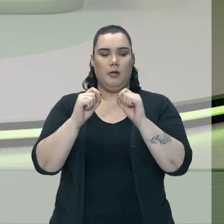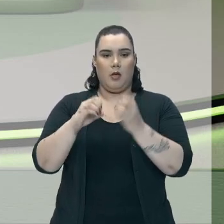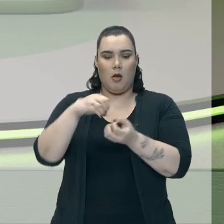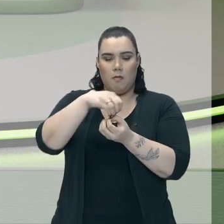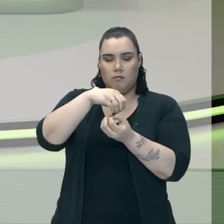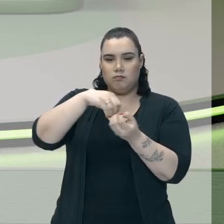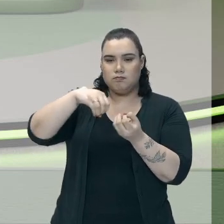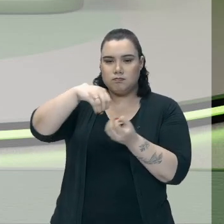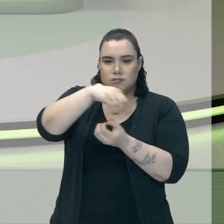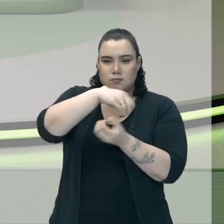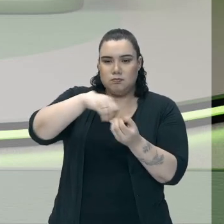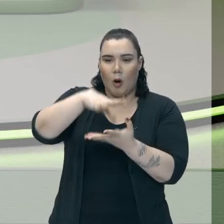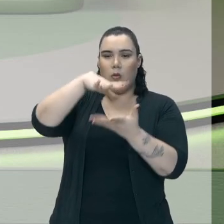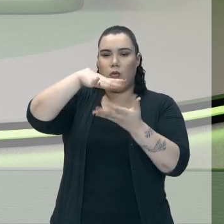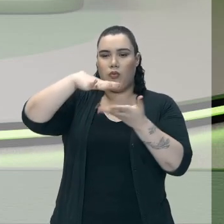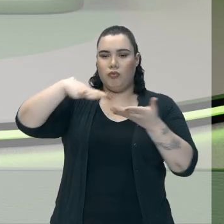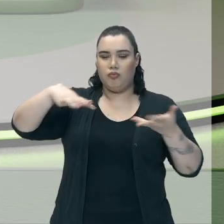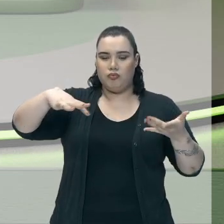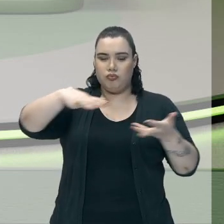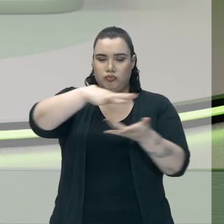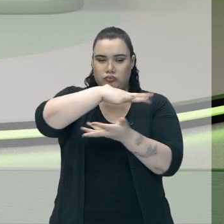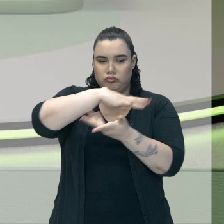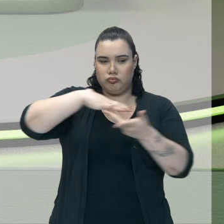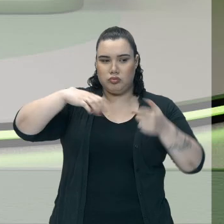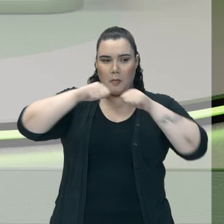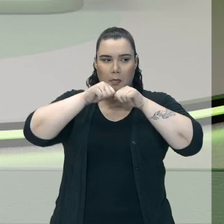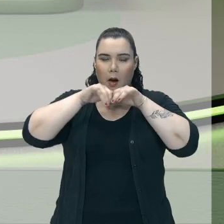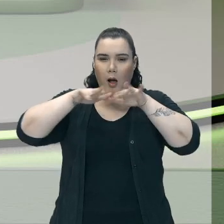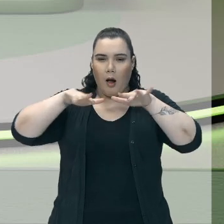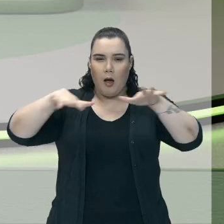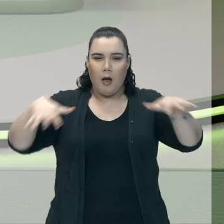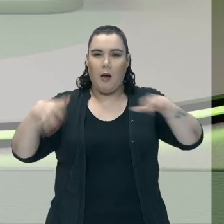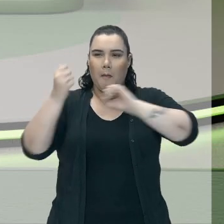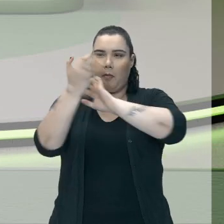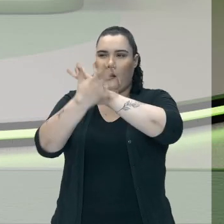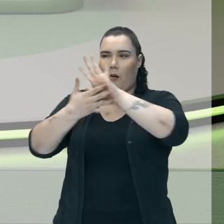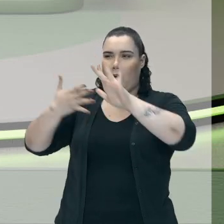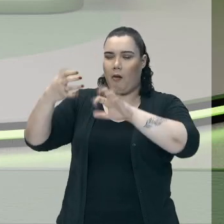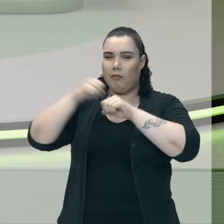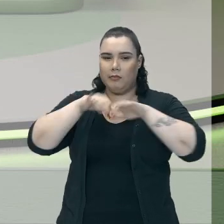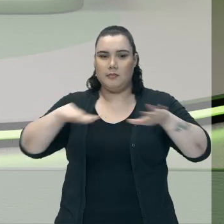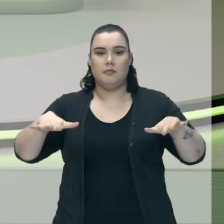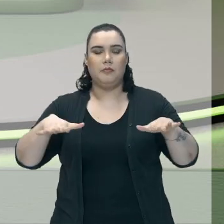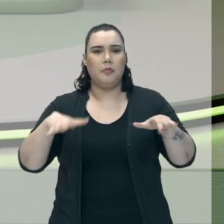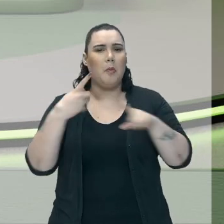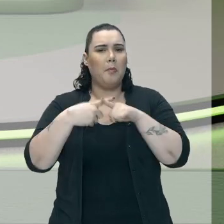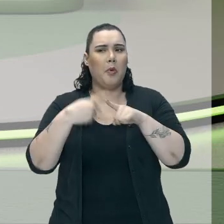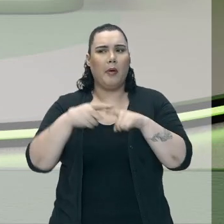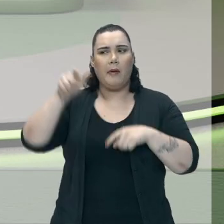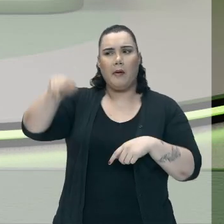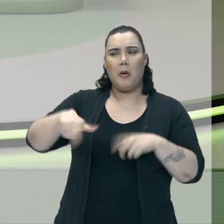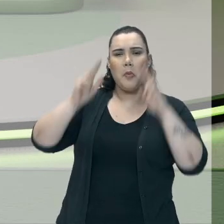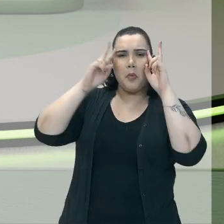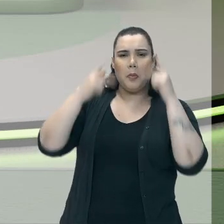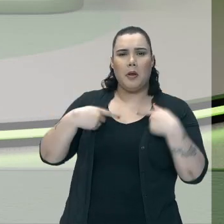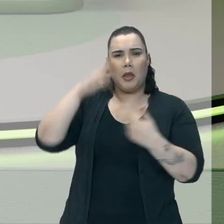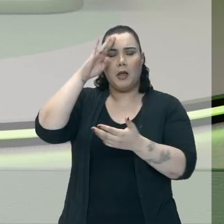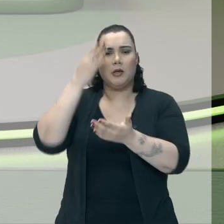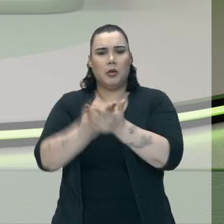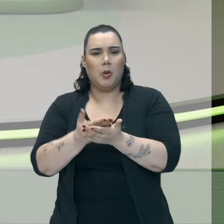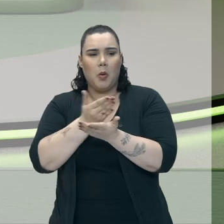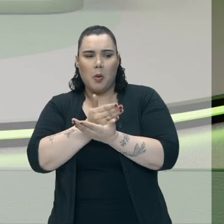o universo que nós conhecemos. E por que o homem acha que tudo começou com um pequeno ponto? Porque até hoje, pessoal, até